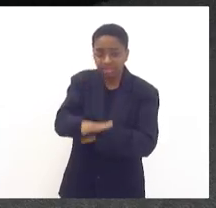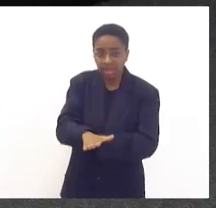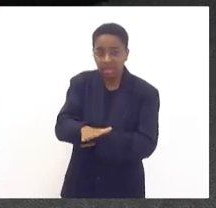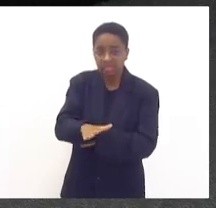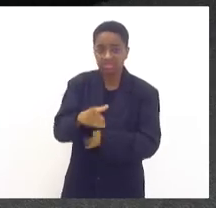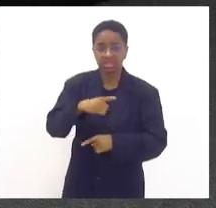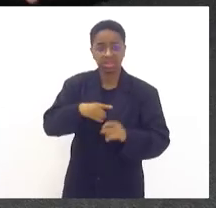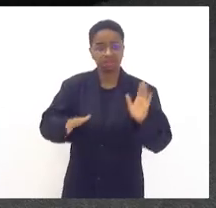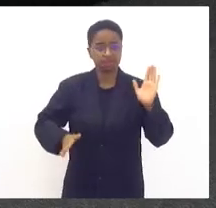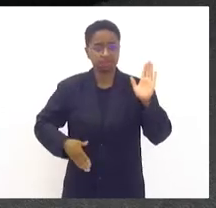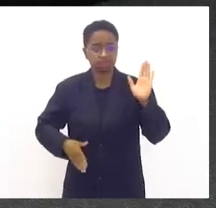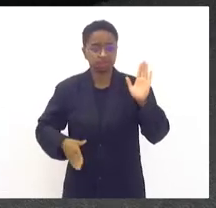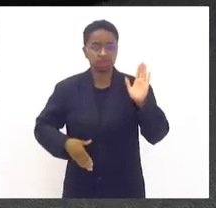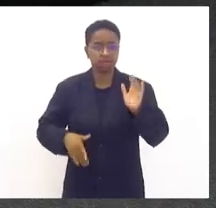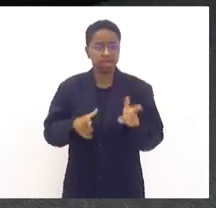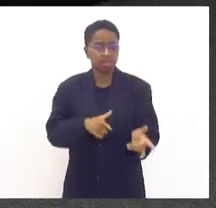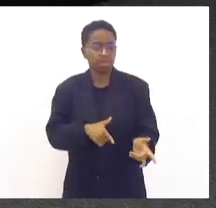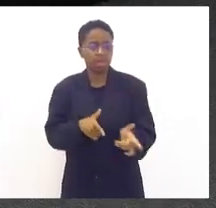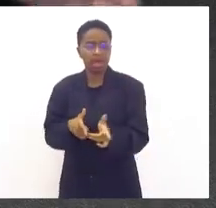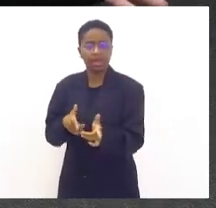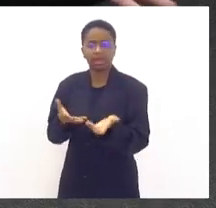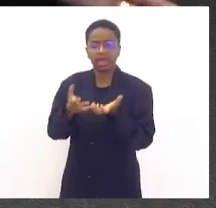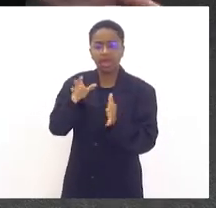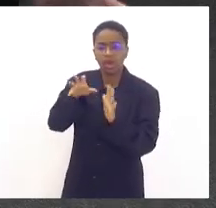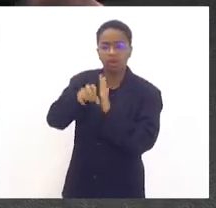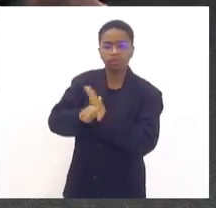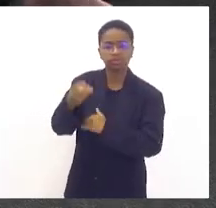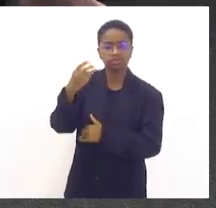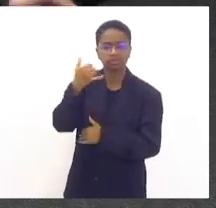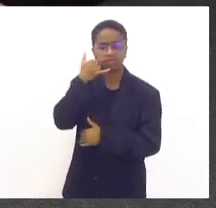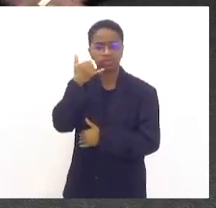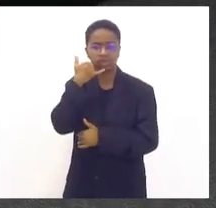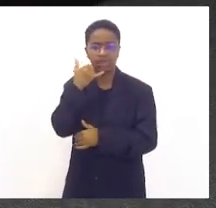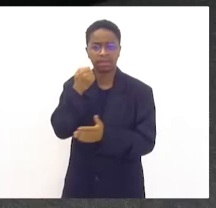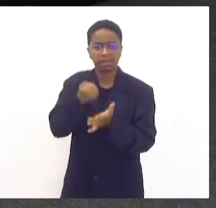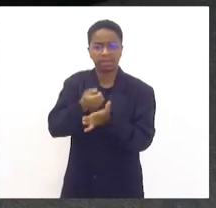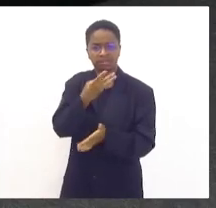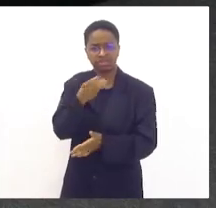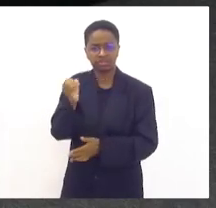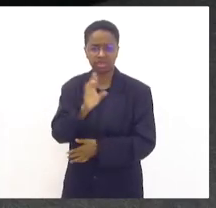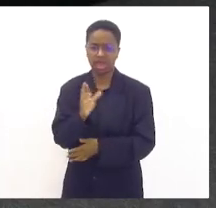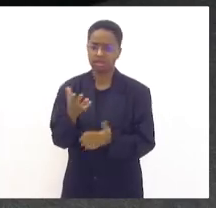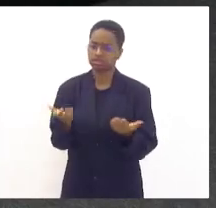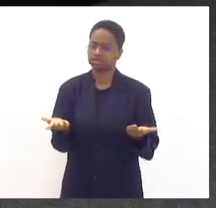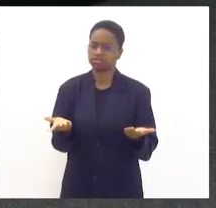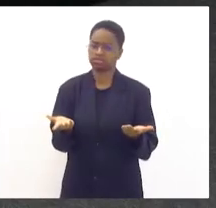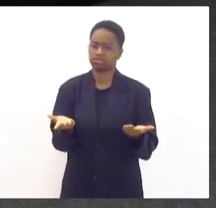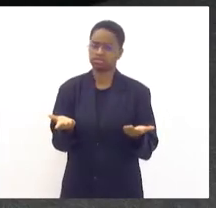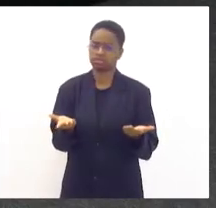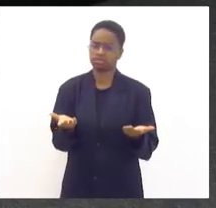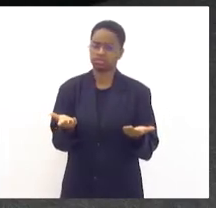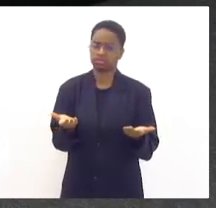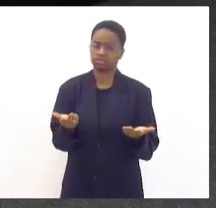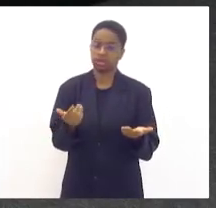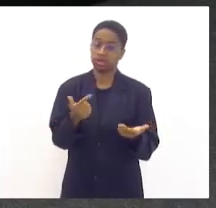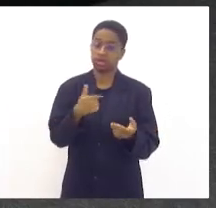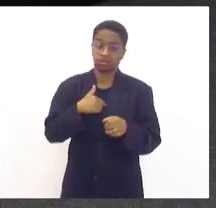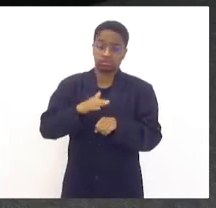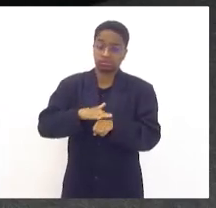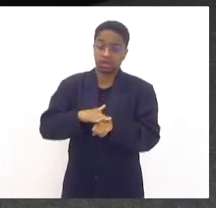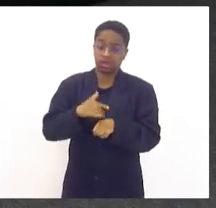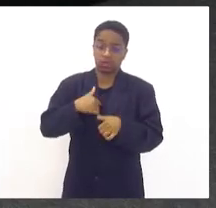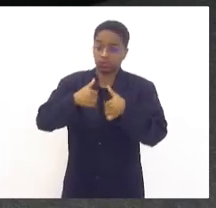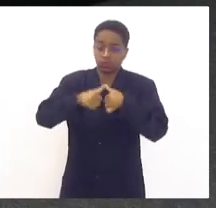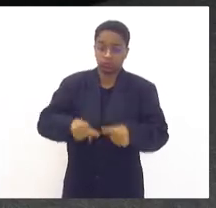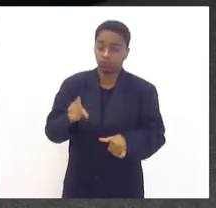um vagabundo com um fuzil para roubar um celular de R$300 na Baixada Fluminense. Eu mesmo não fico